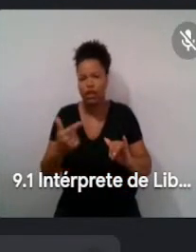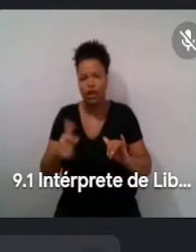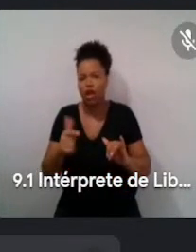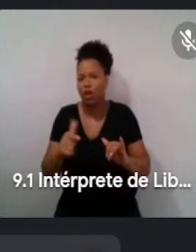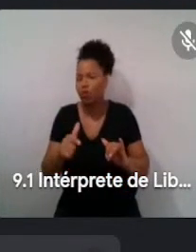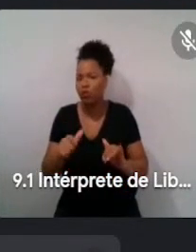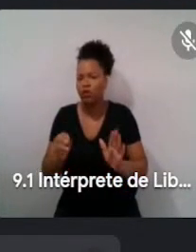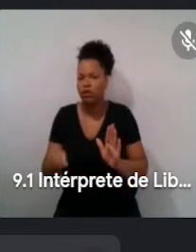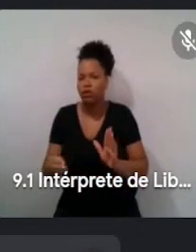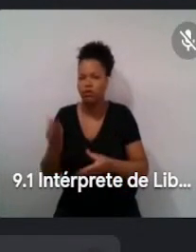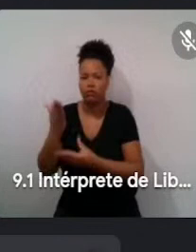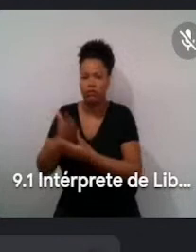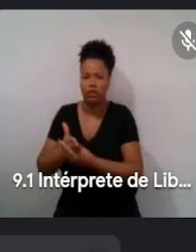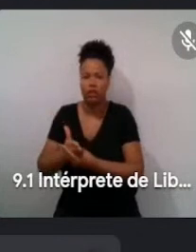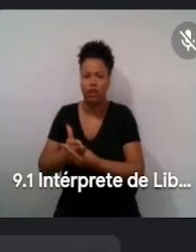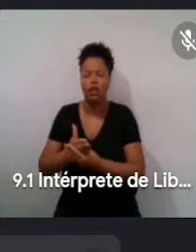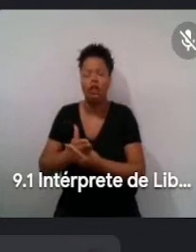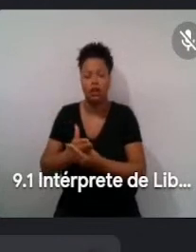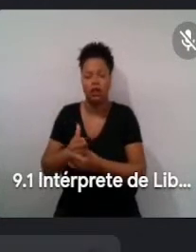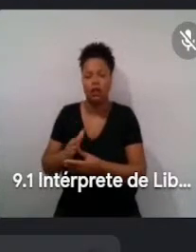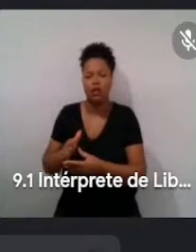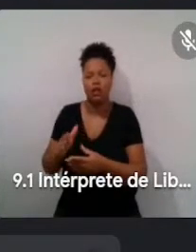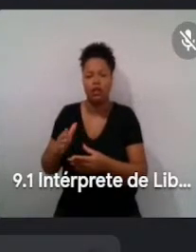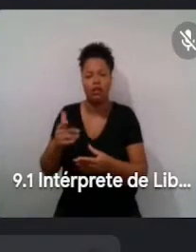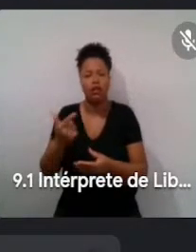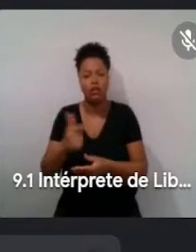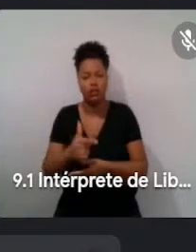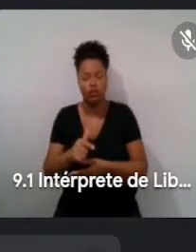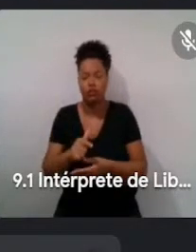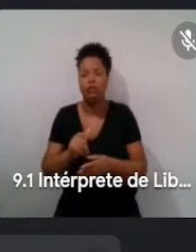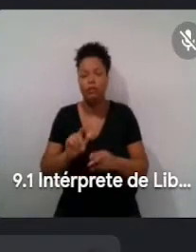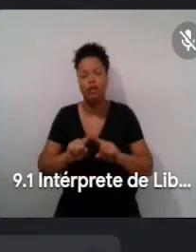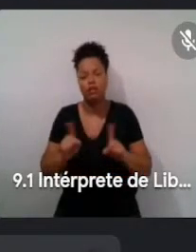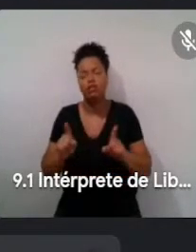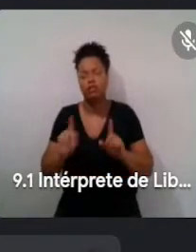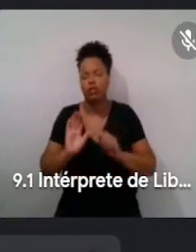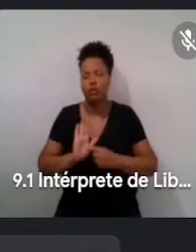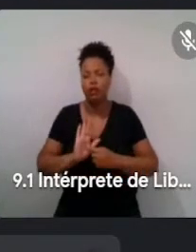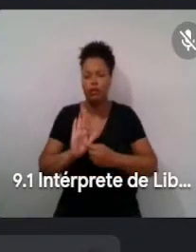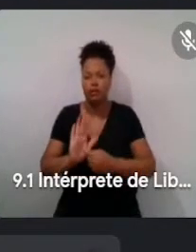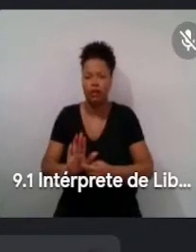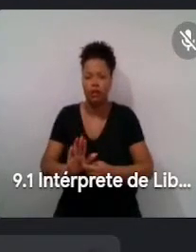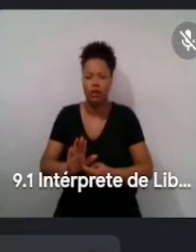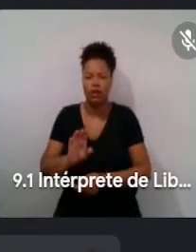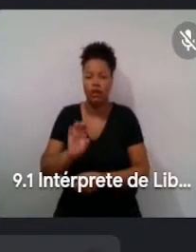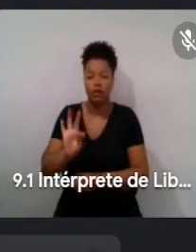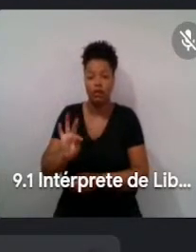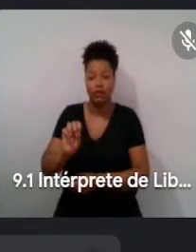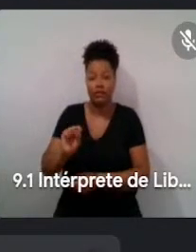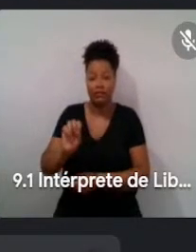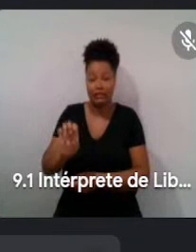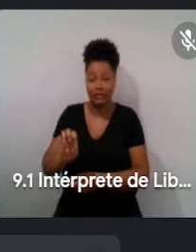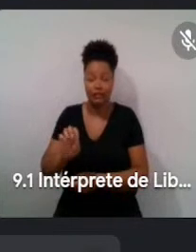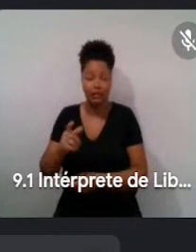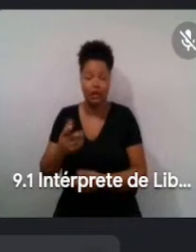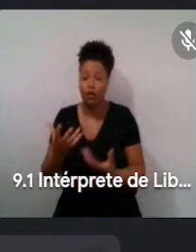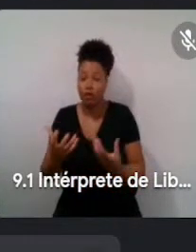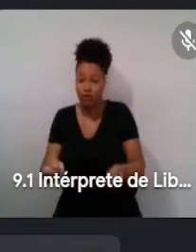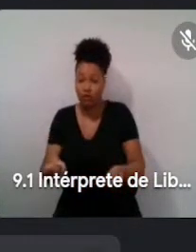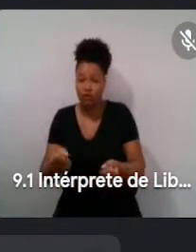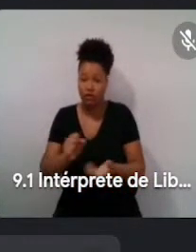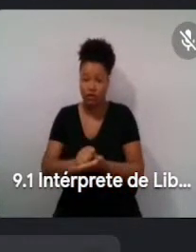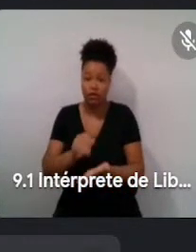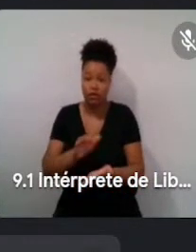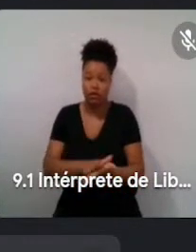no voto, eu esclareço esse ponto, que a jurisprudência do TSE não admite a multa quando a pesquisa